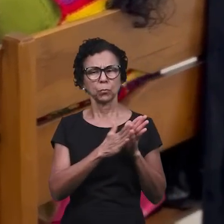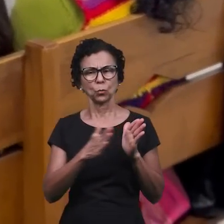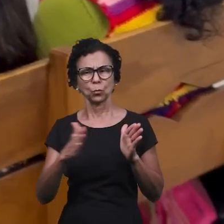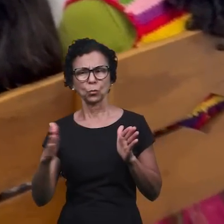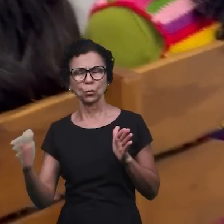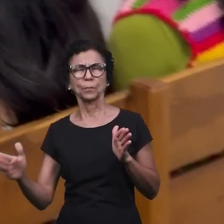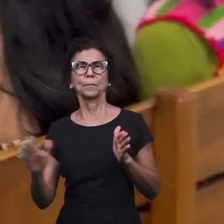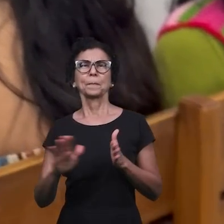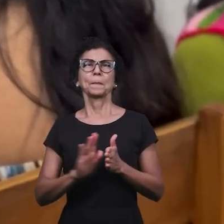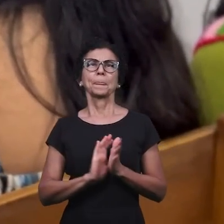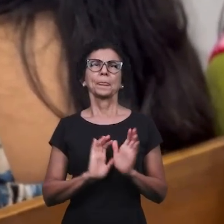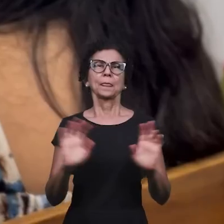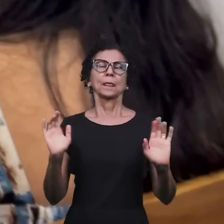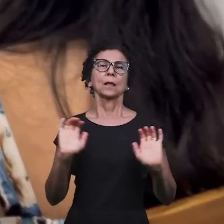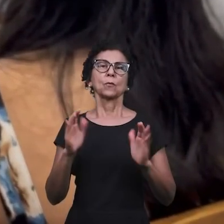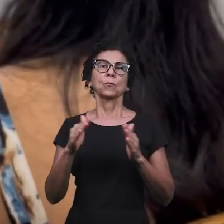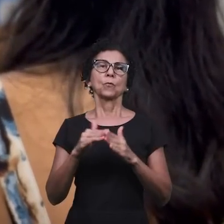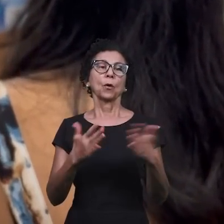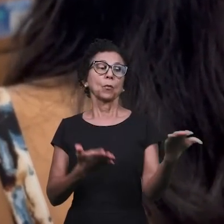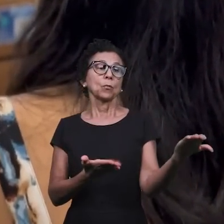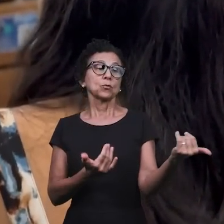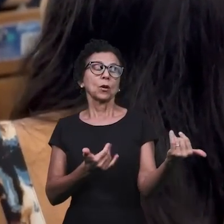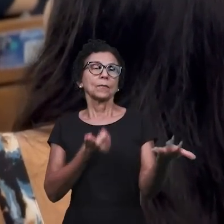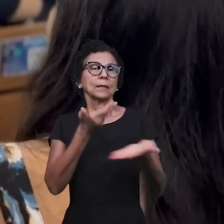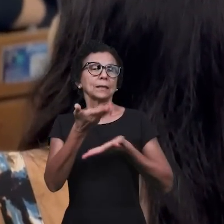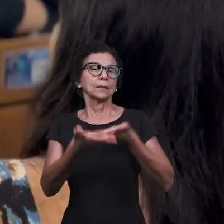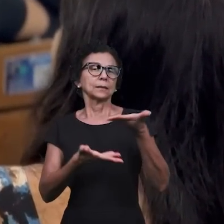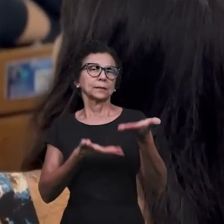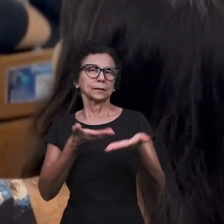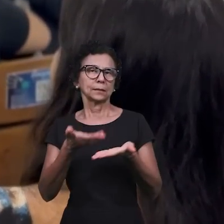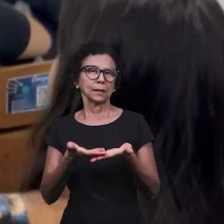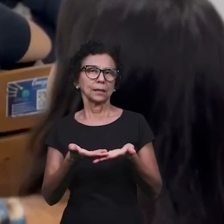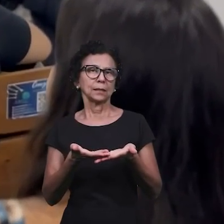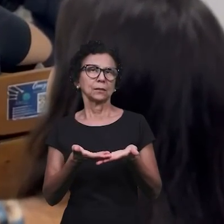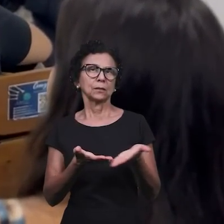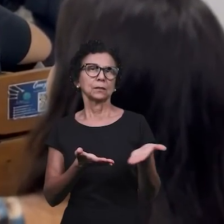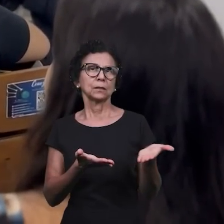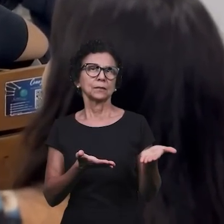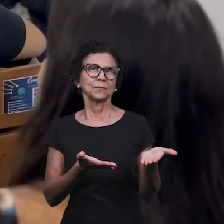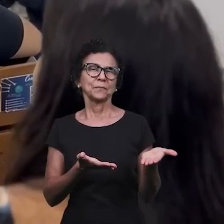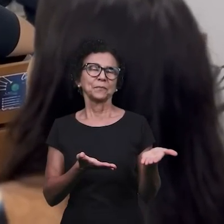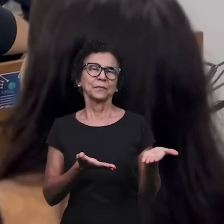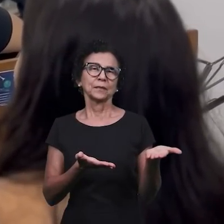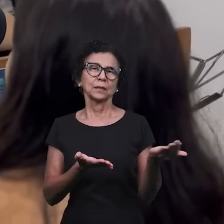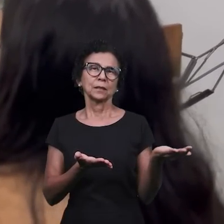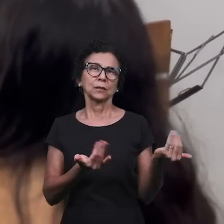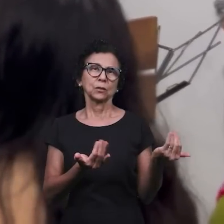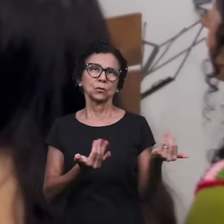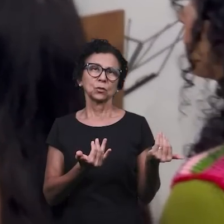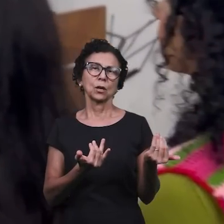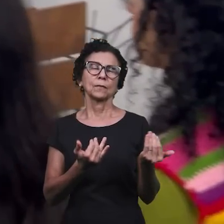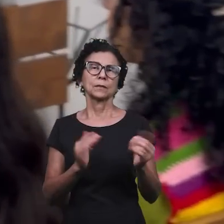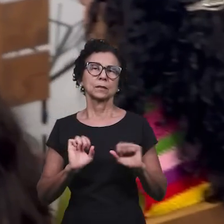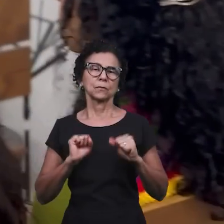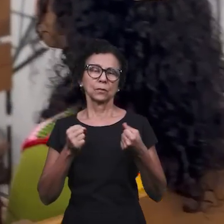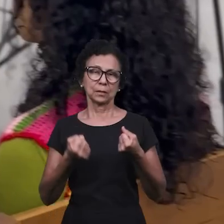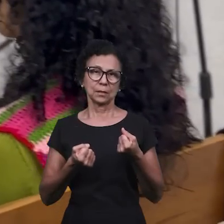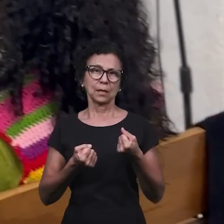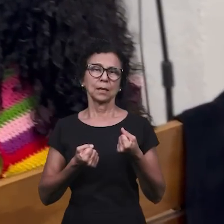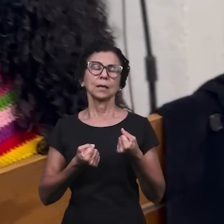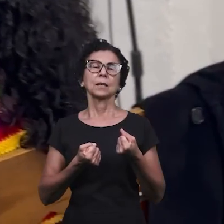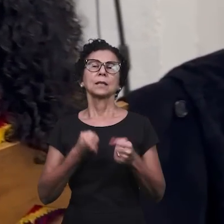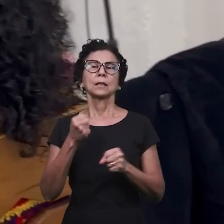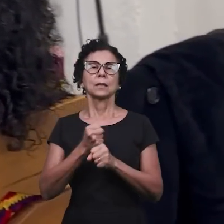a fim de que os jovens sejam assistidos e também estejam involucrados no realizar da obra. A